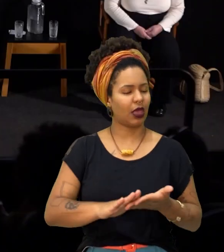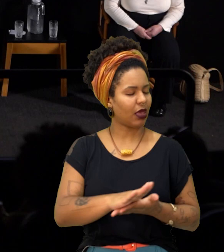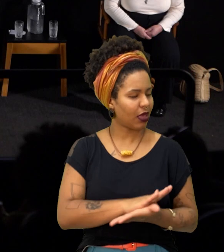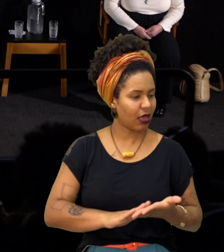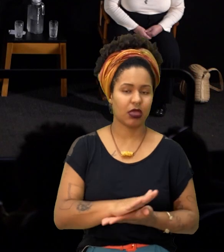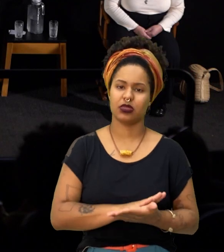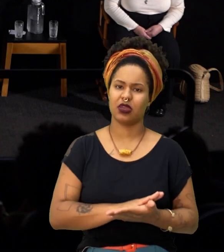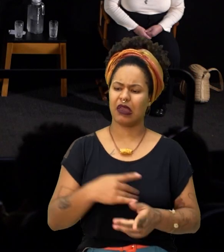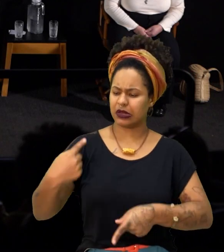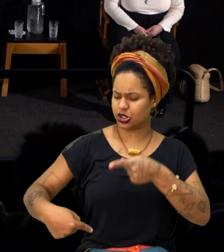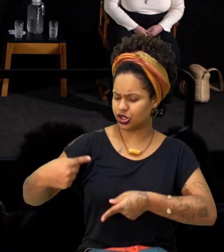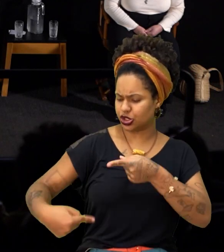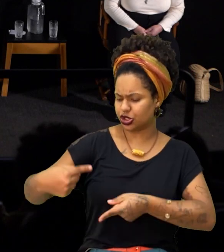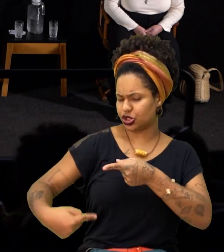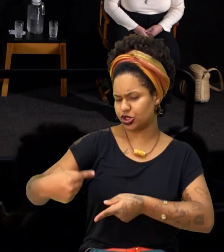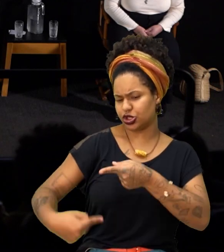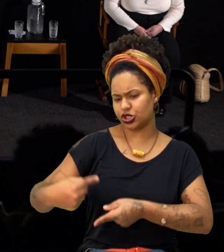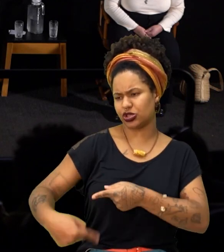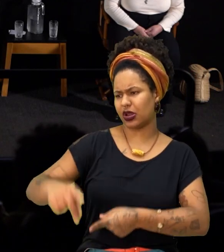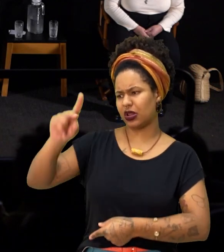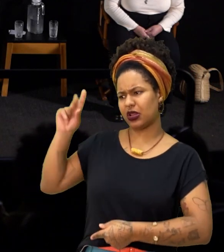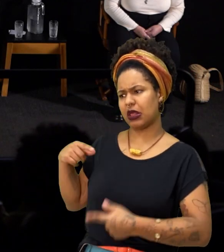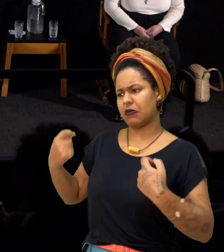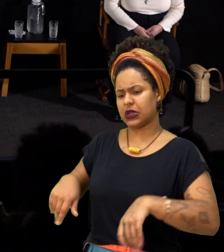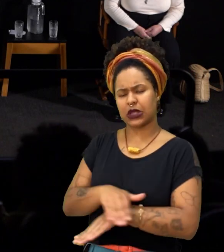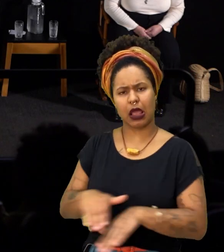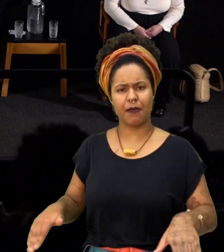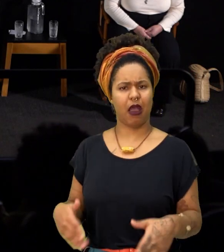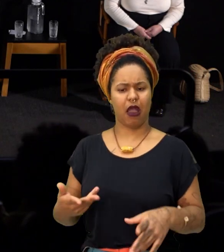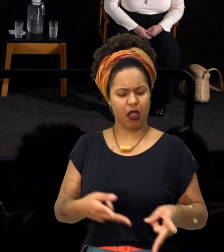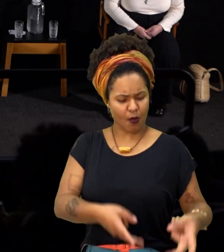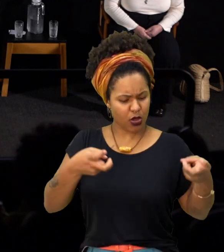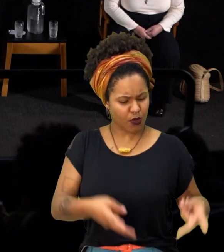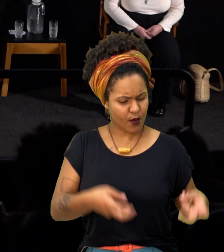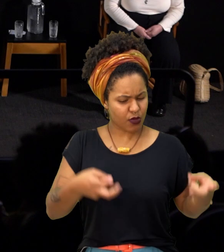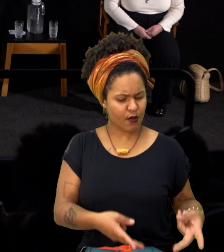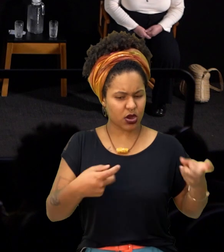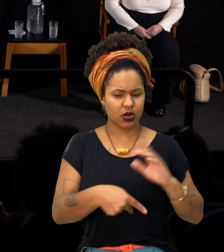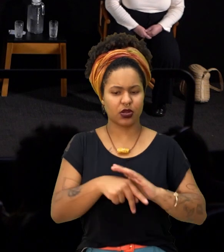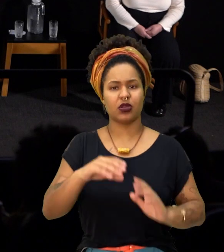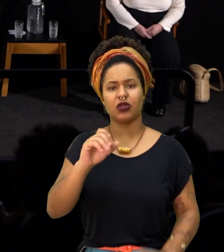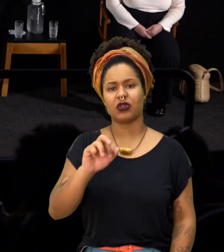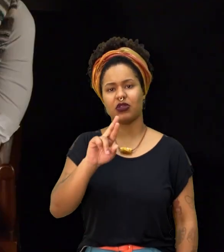estamos discutindo desde quando que tinha que acabar de não ter mais nenhuma extração de carvão